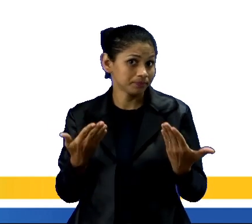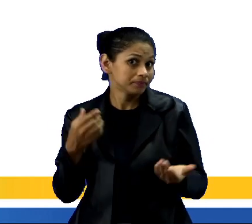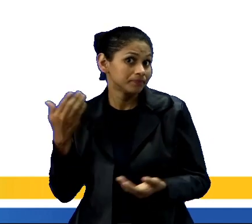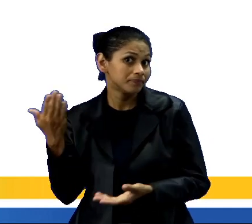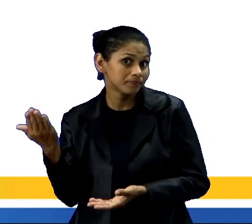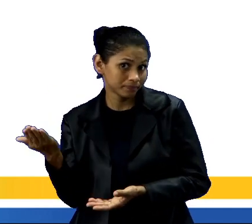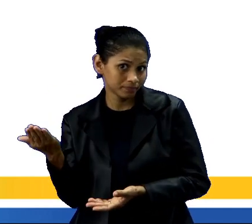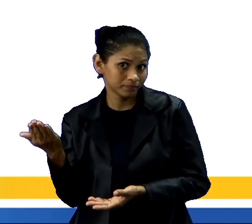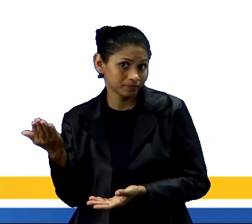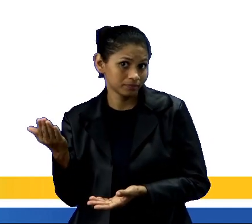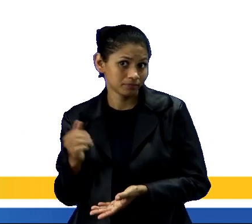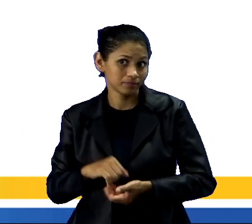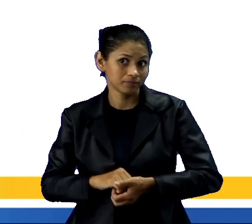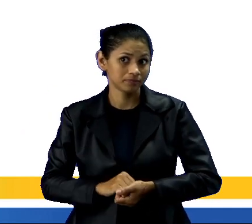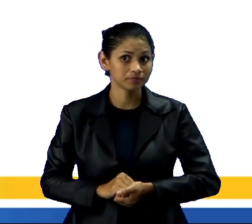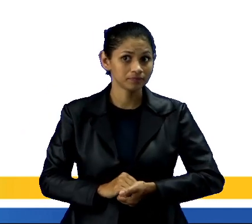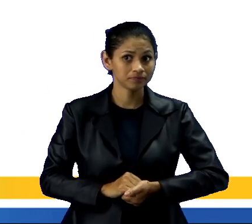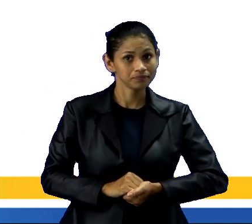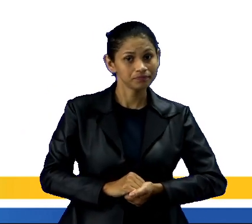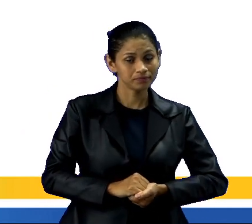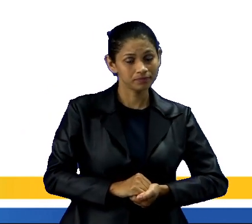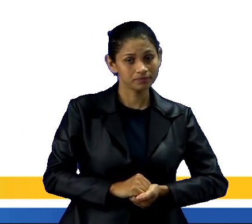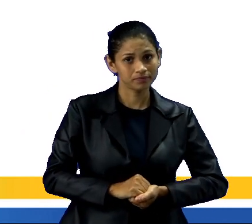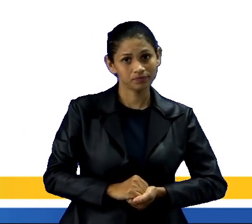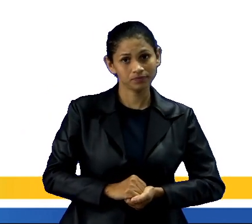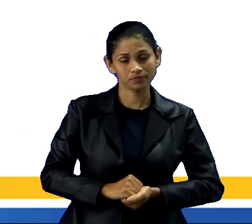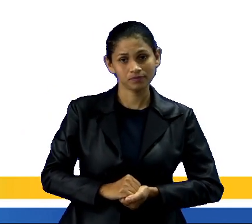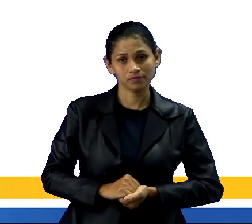28,65, letra D, R$